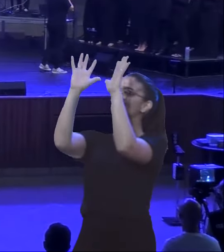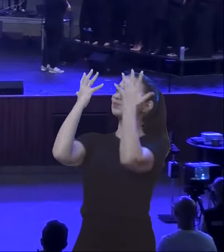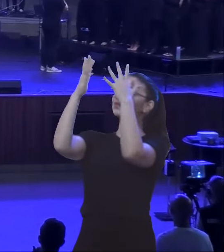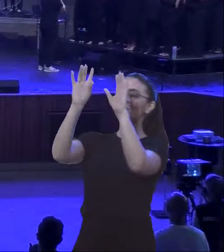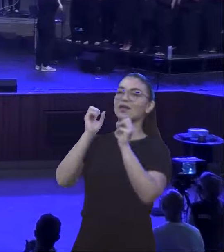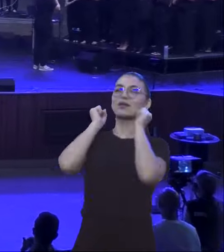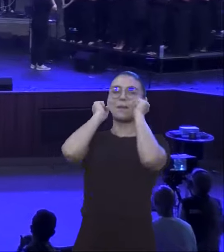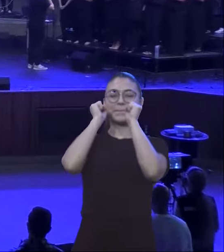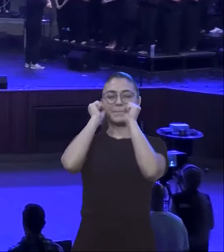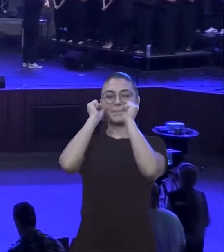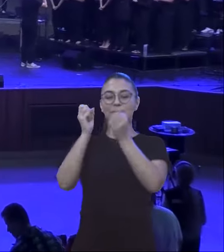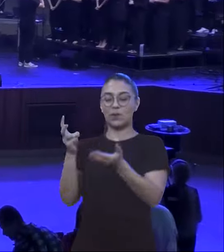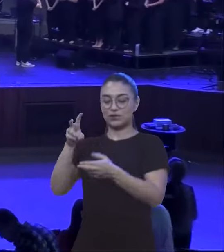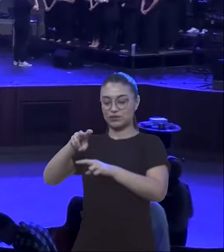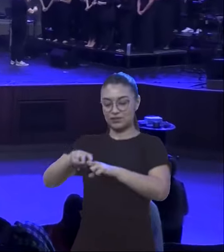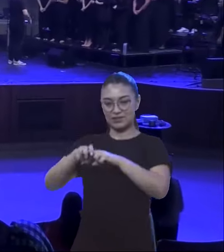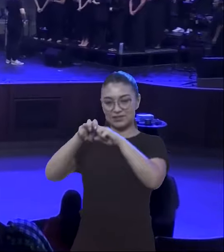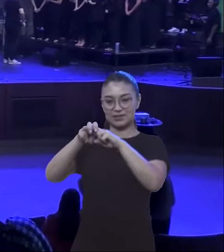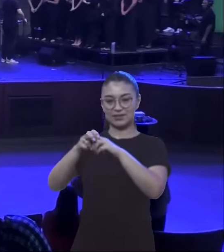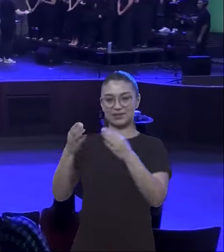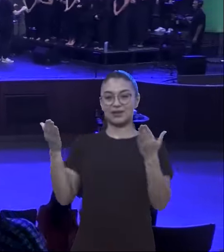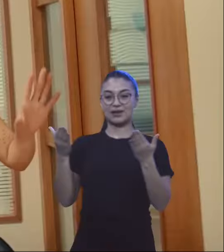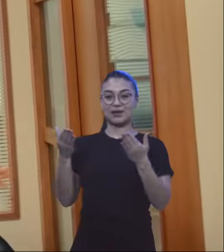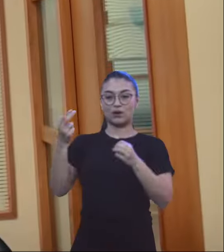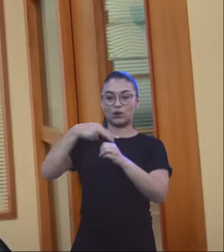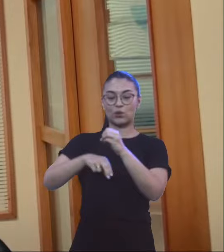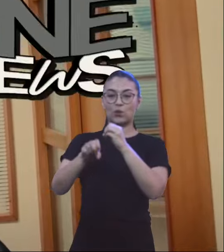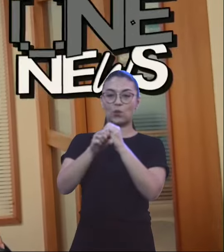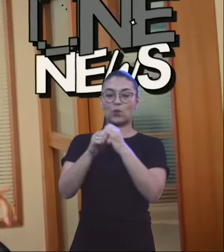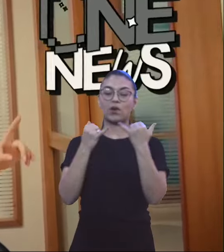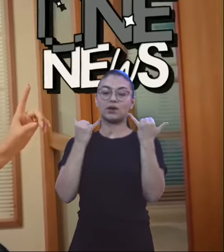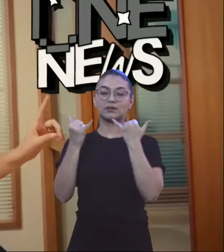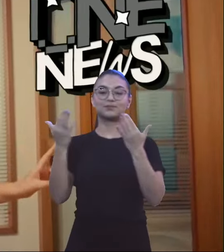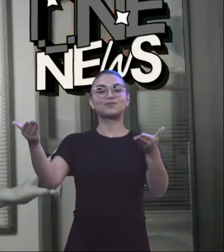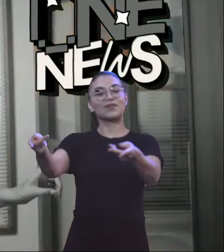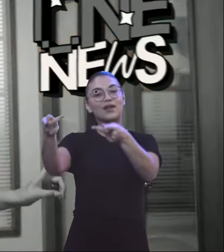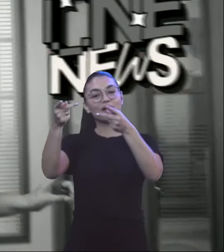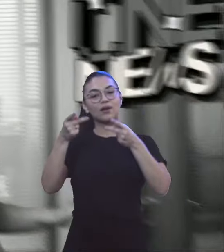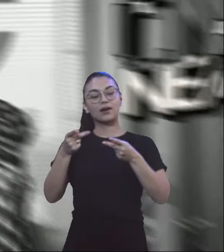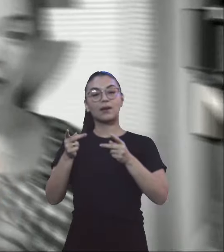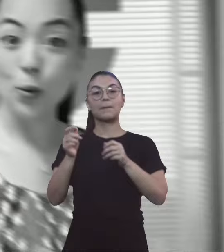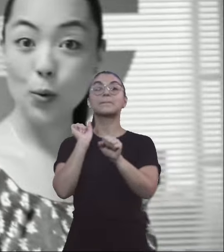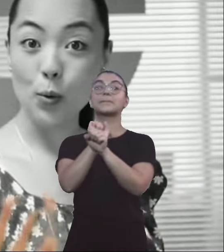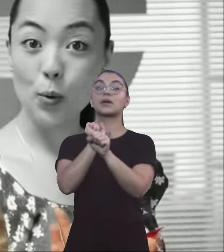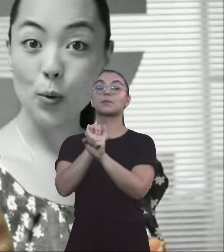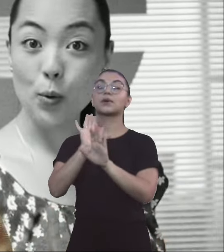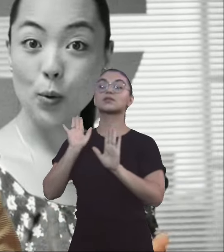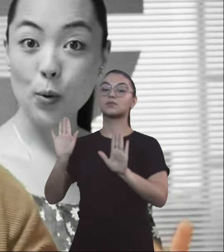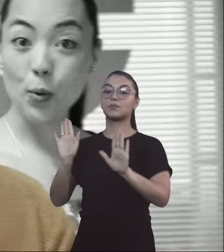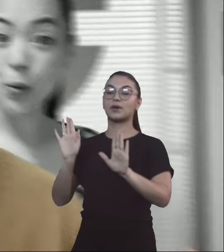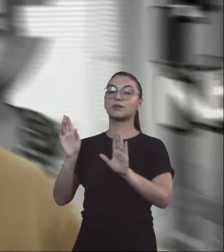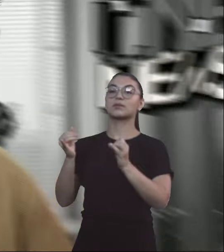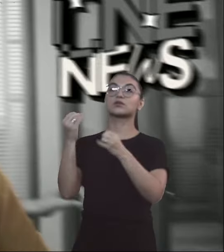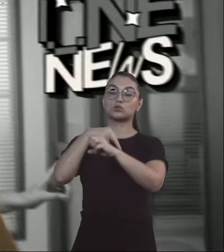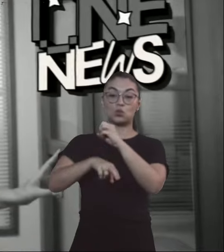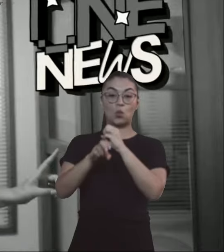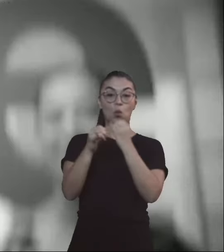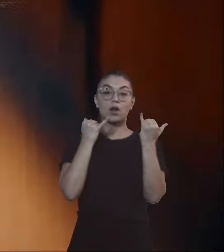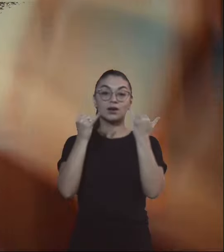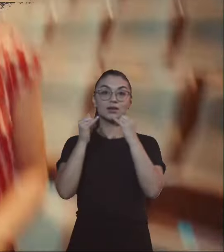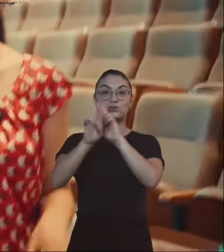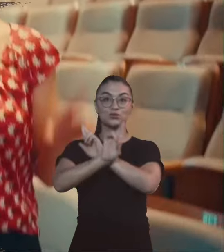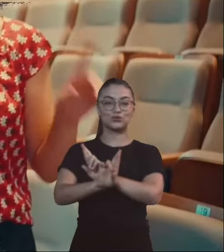Você pode sentar e a gente vai ficar com One News. Olá, seja muito bem-vindo a mais Peraí, mais uma news, só que hoje é